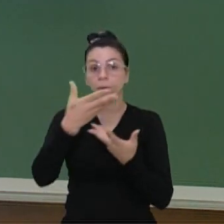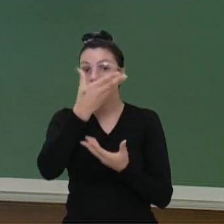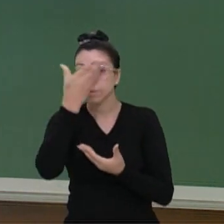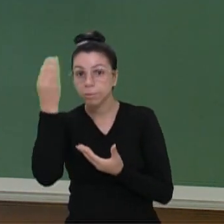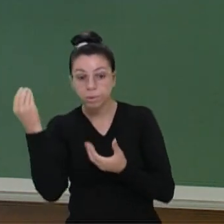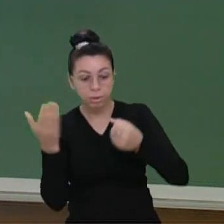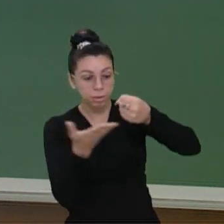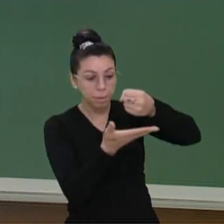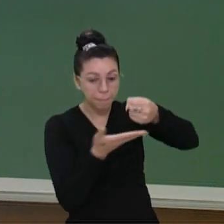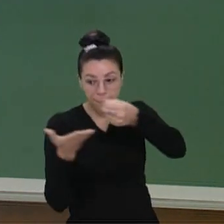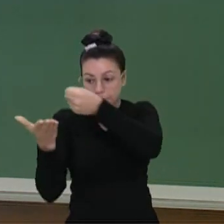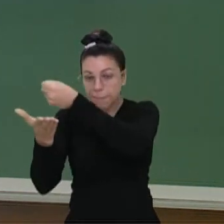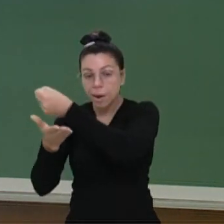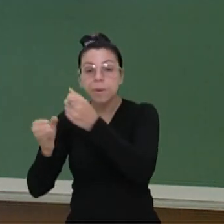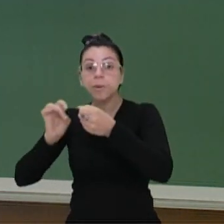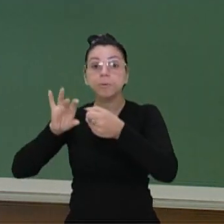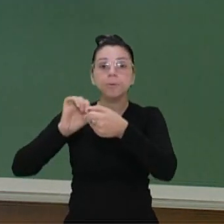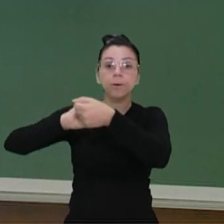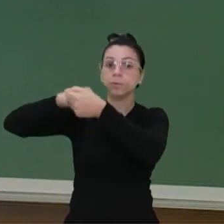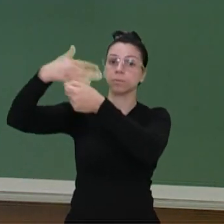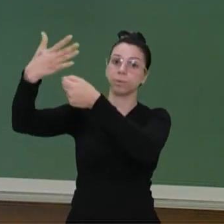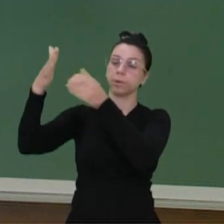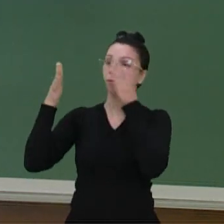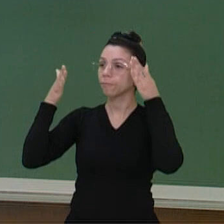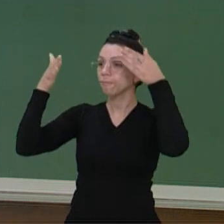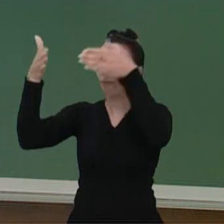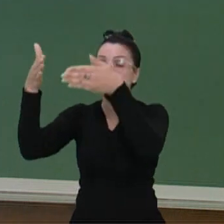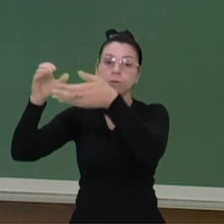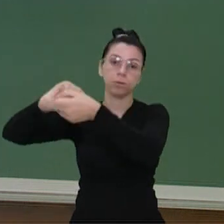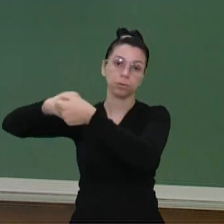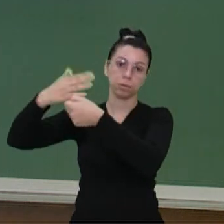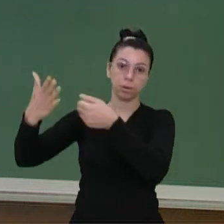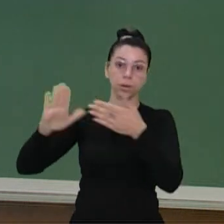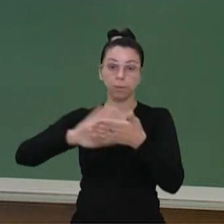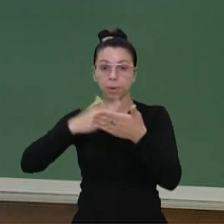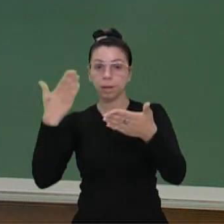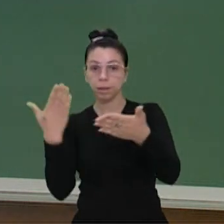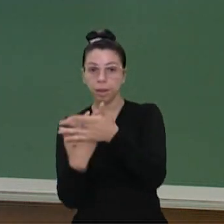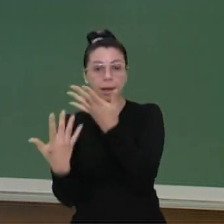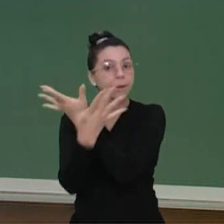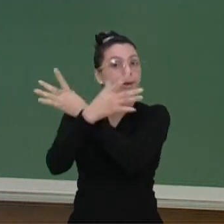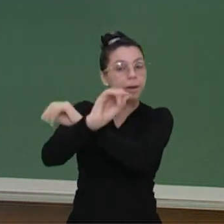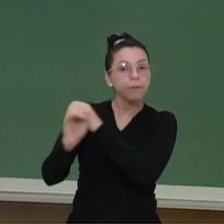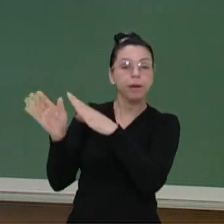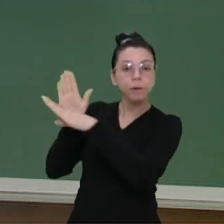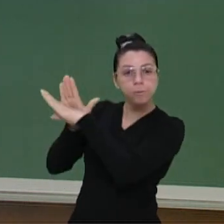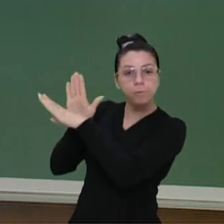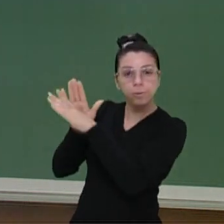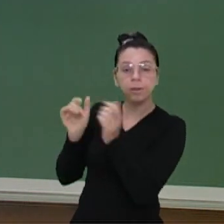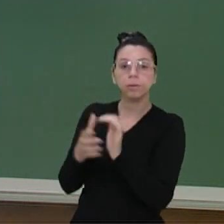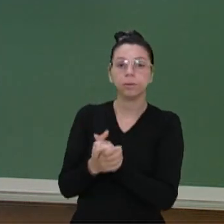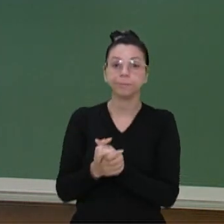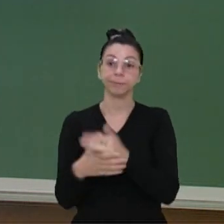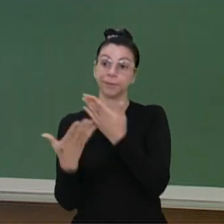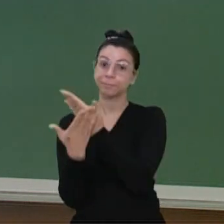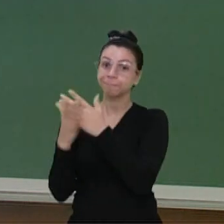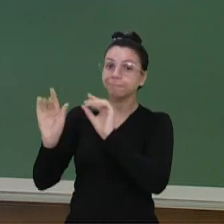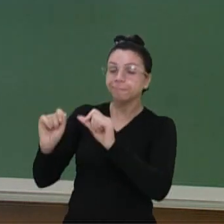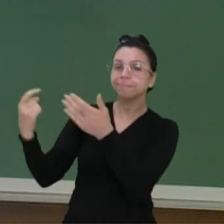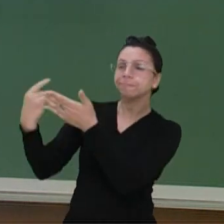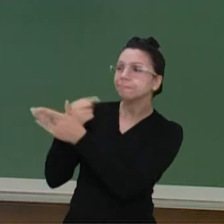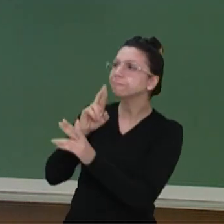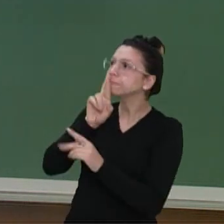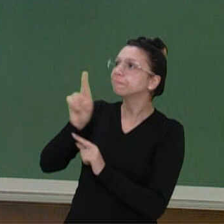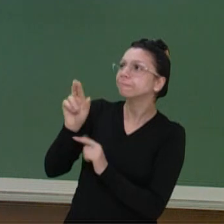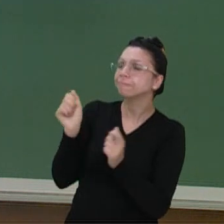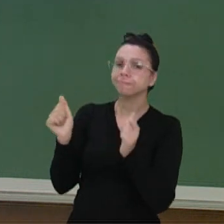as bases e trabalhar com os expoentes. E olha só, a intérprete, a Elaine vai nos ajudar. Elaine, responde para a gente